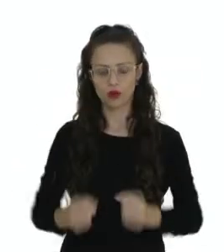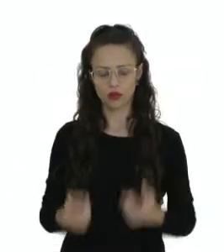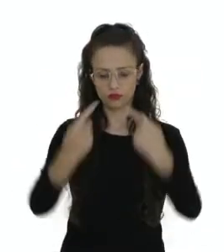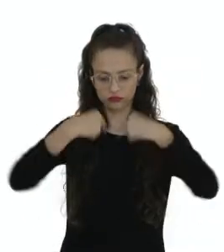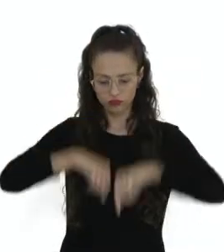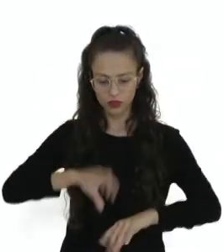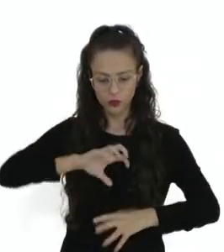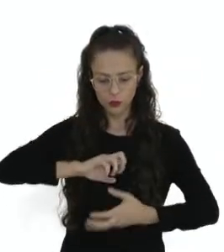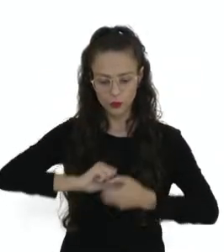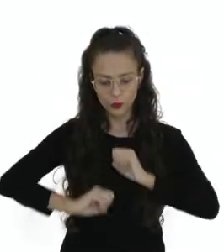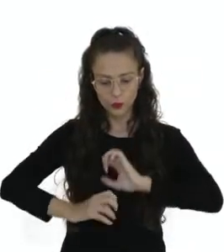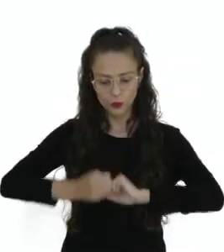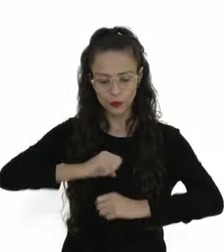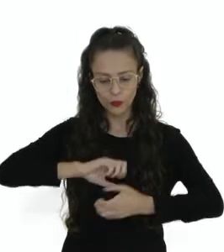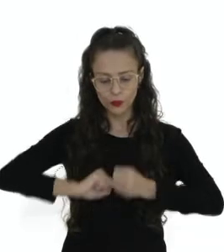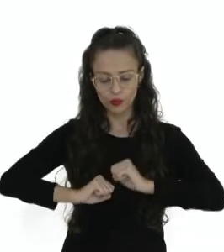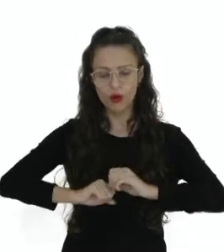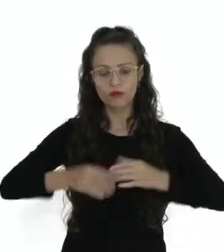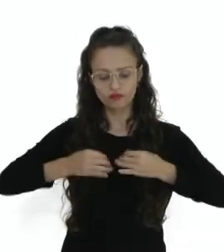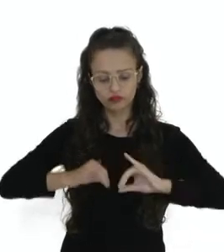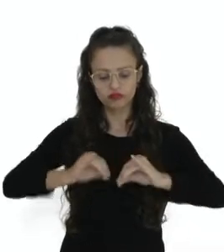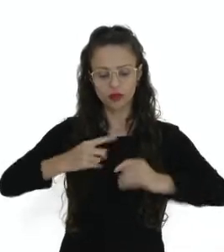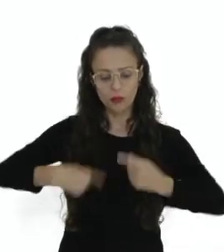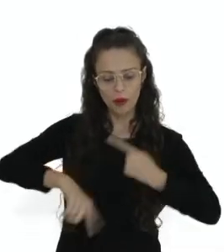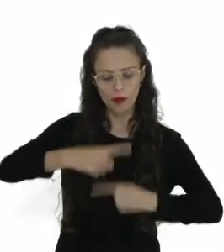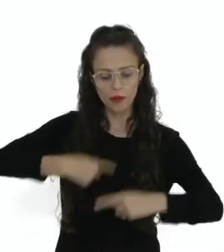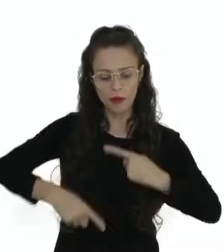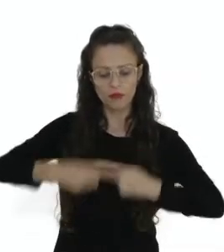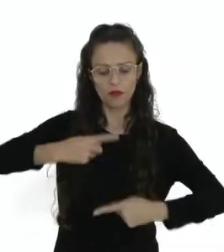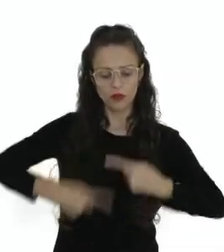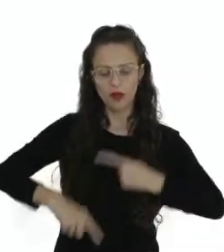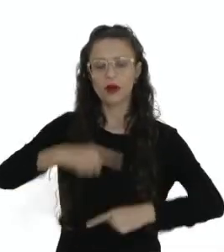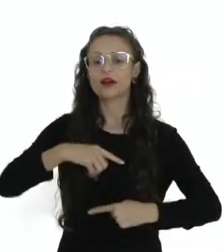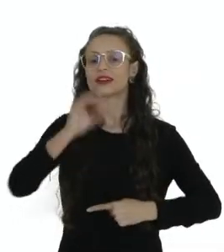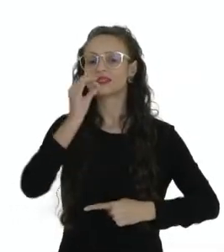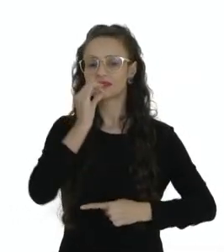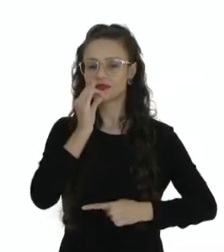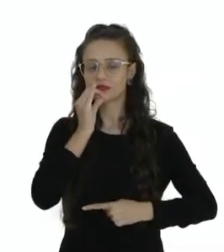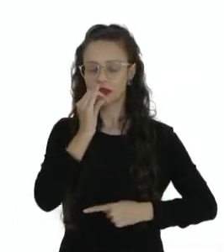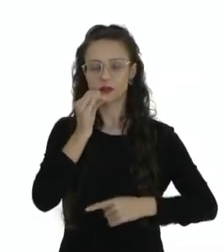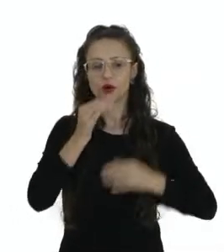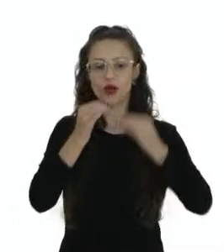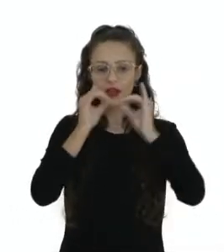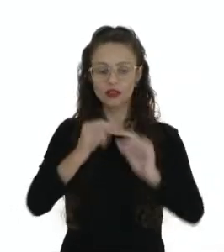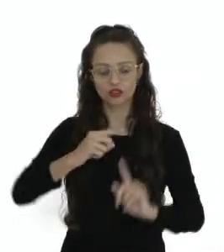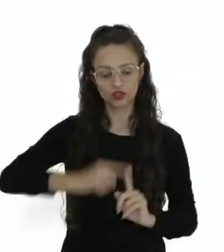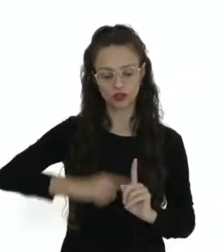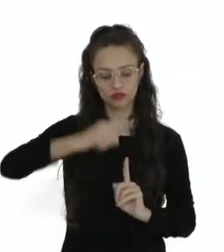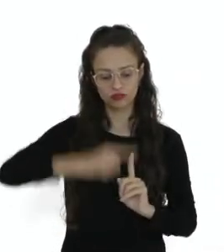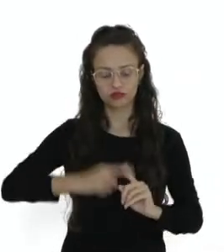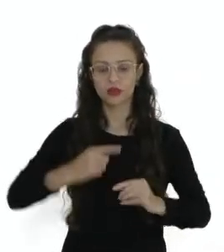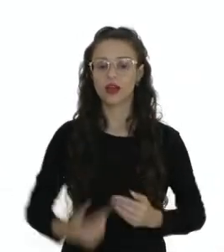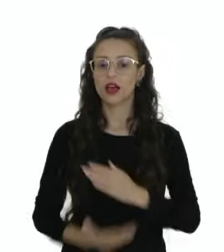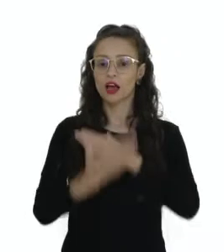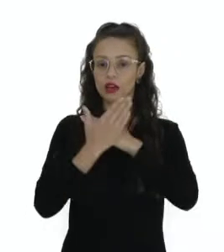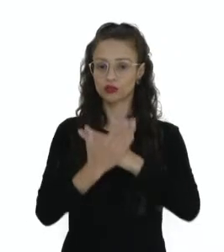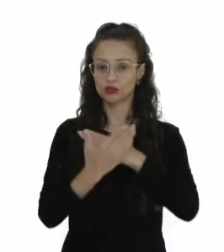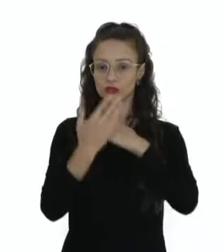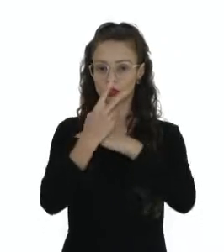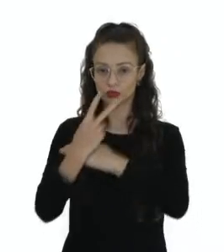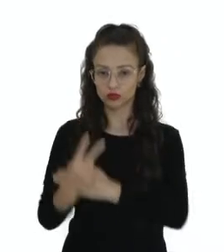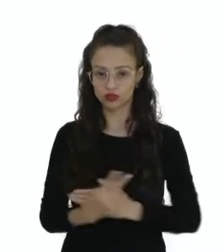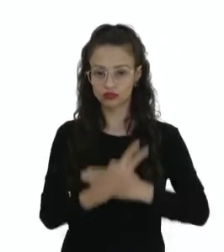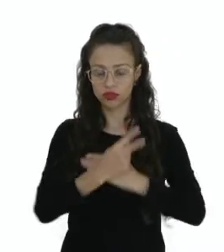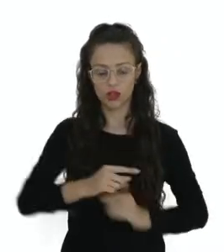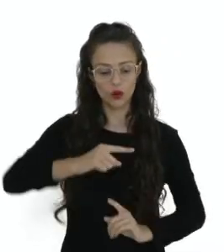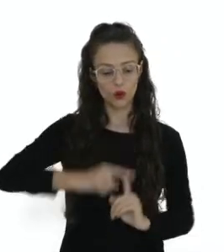e ser transformada em outros tipos de energia pelo corpo, como por exemplo a energia térmica, ajudando o corpo a manter a sua temperatura